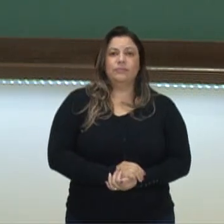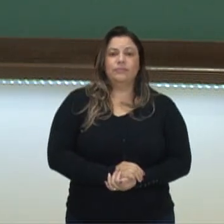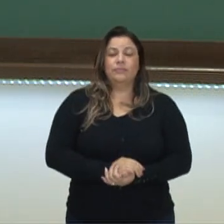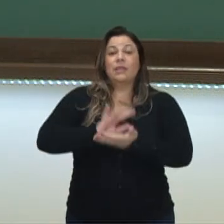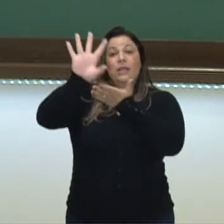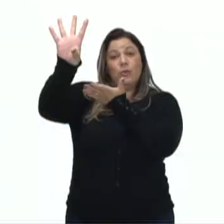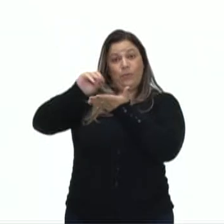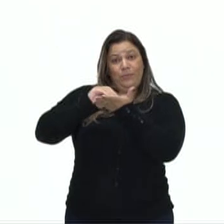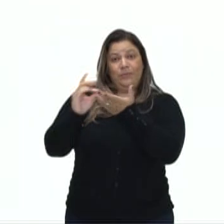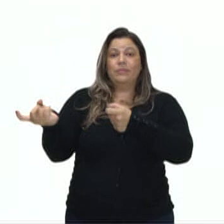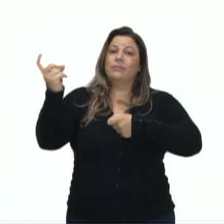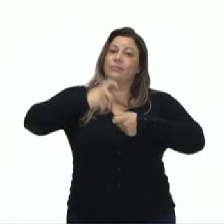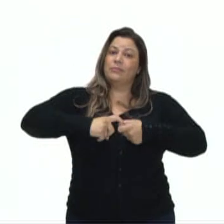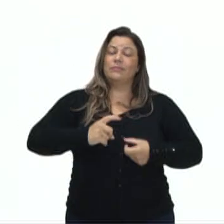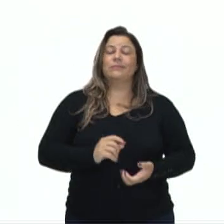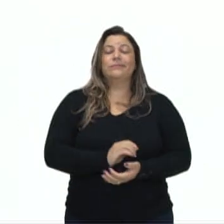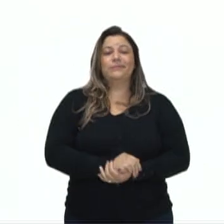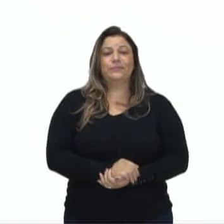nós já voltamos.